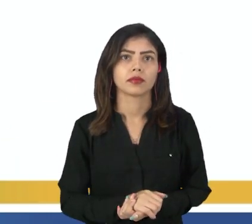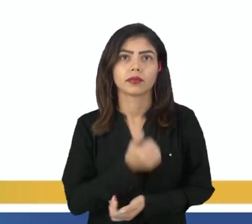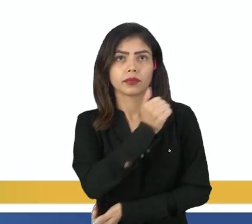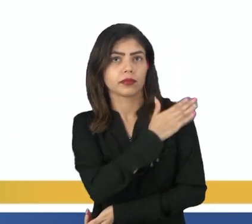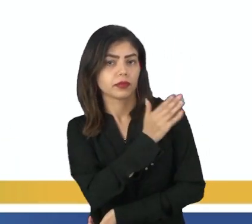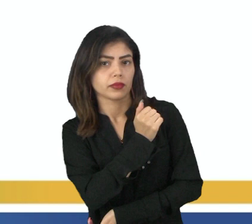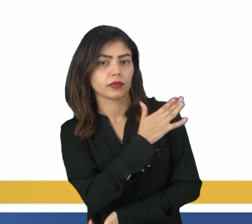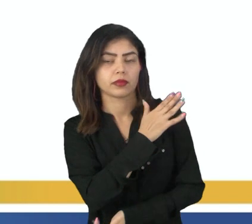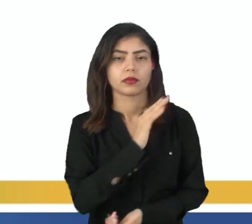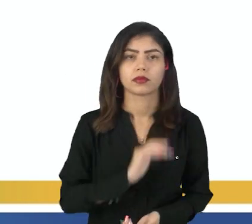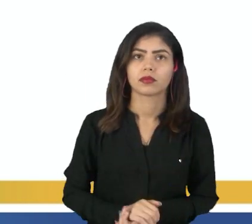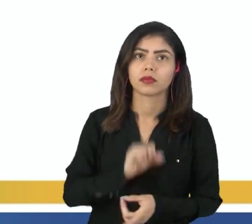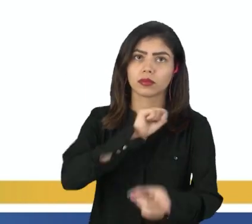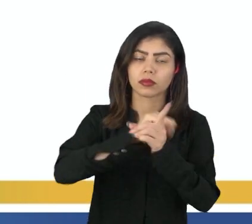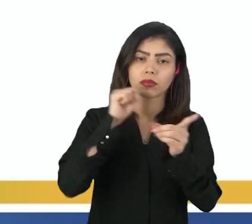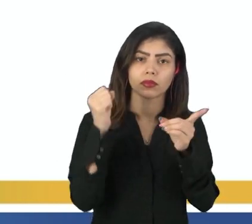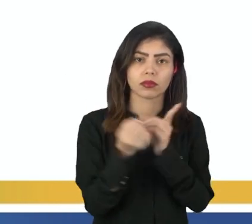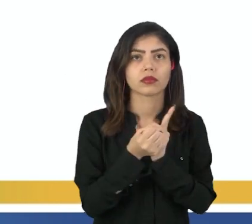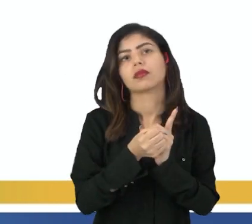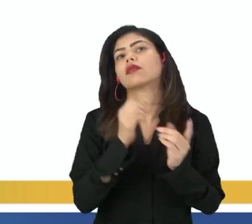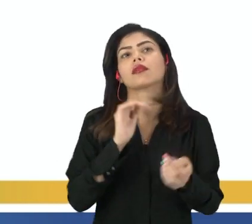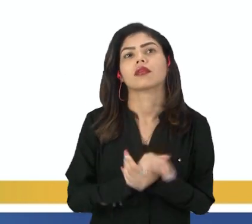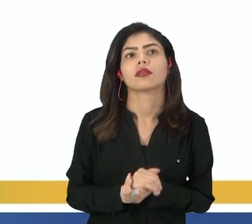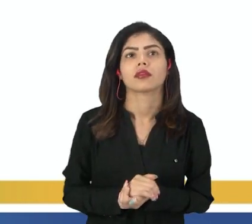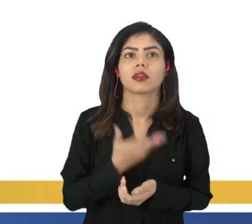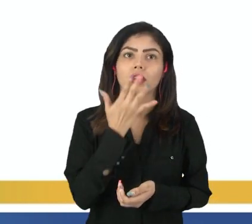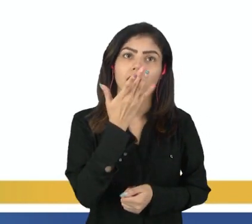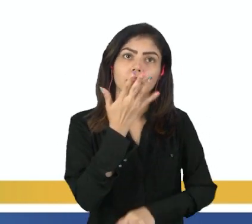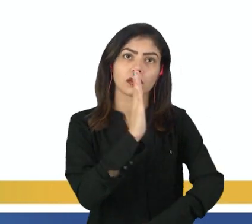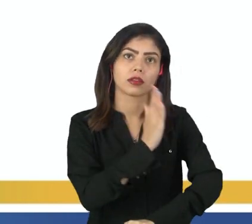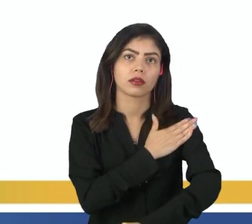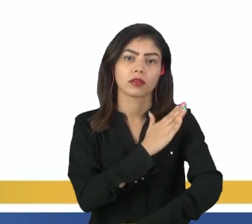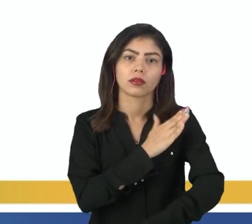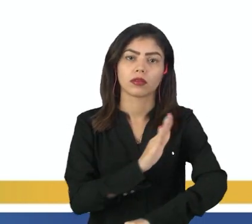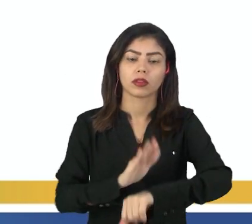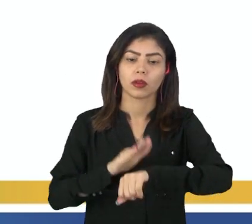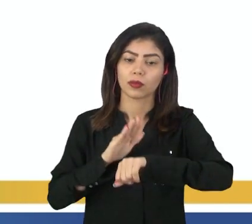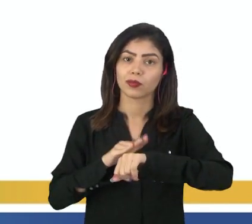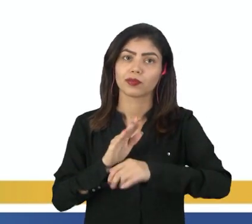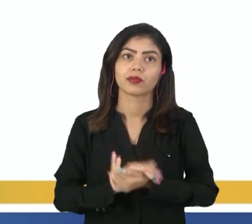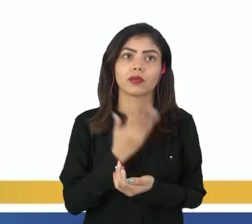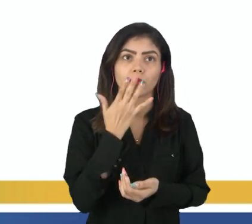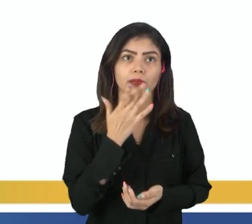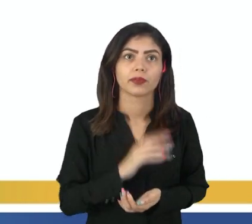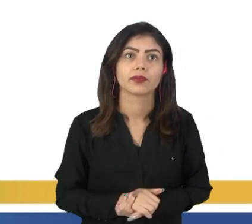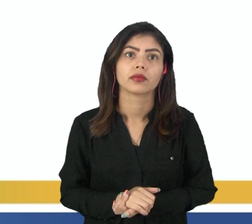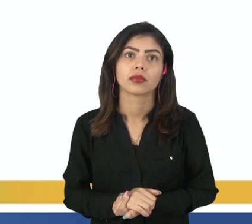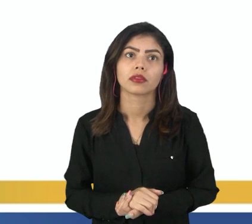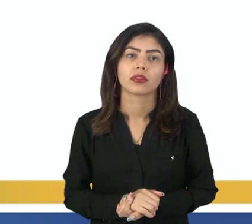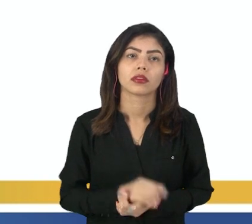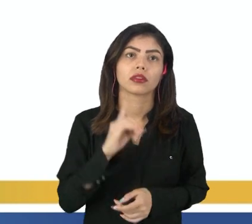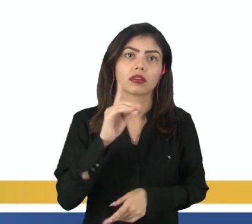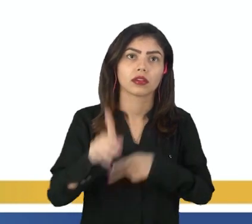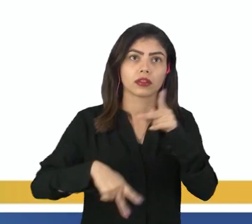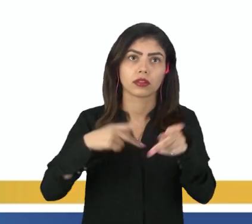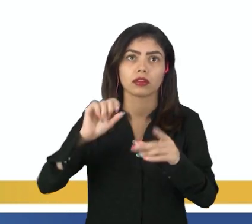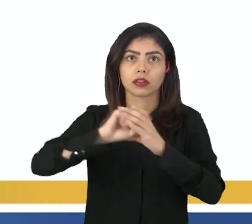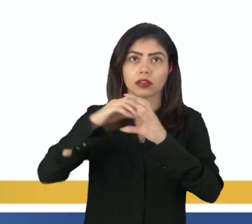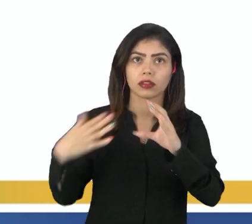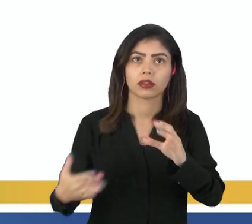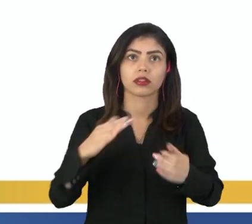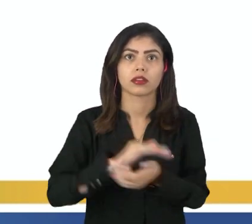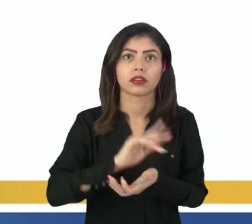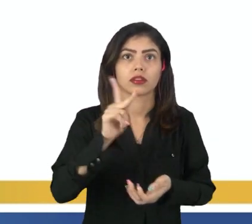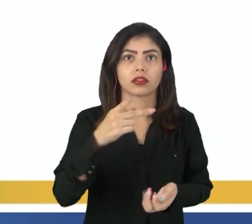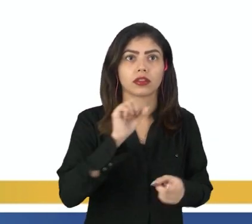de emprego. Letra C, discriminação, preconceito, seja social ou racial. E letra D, povo